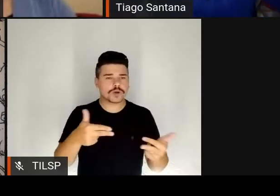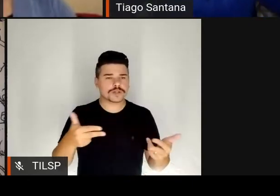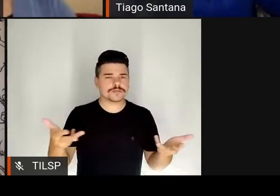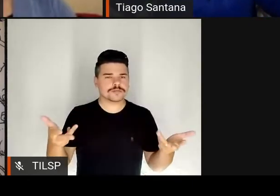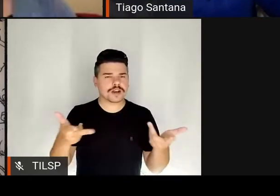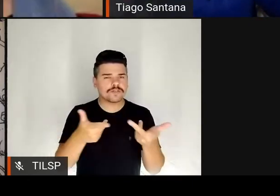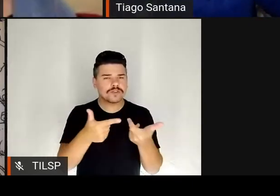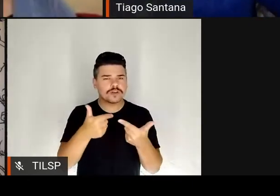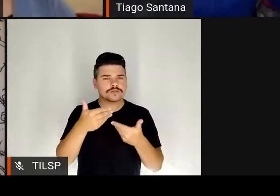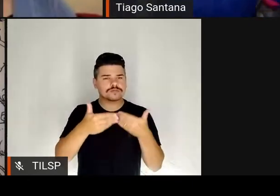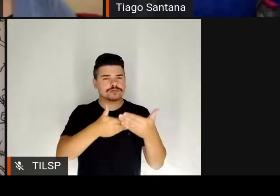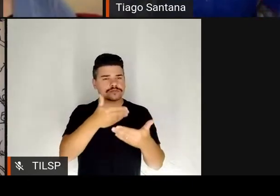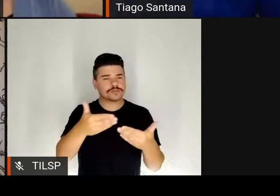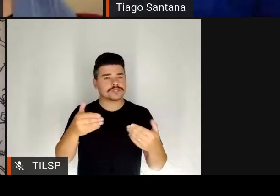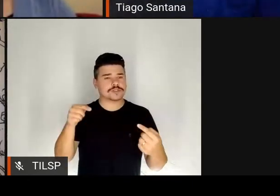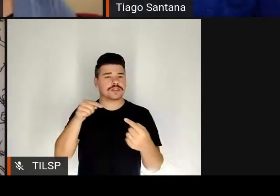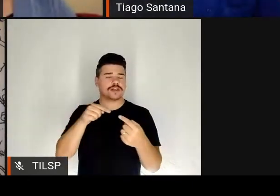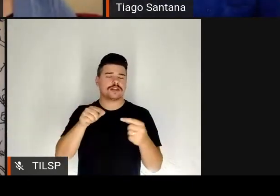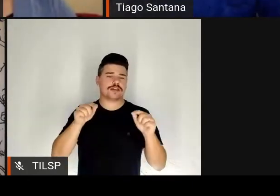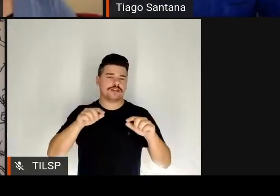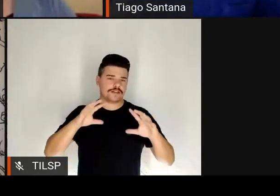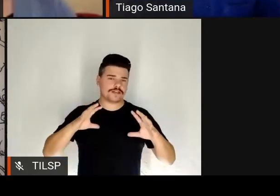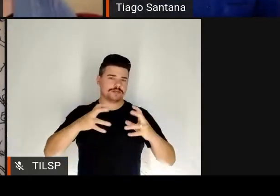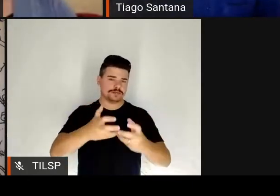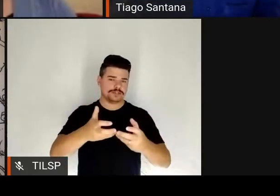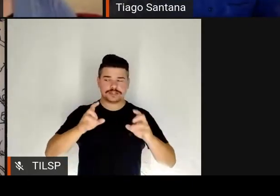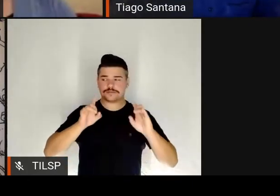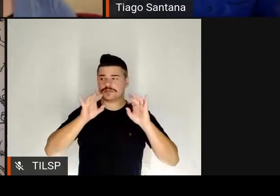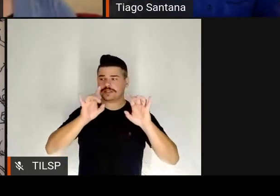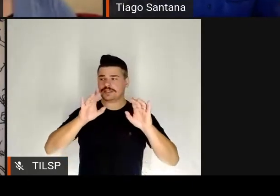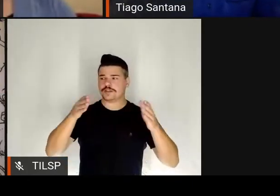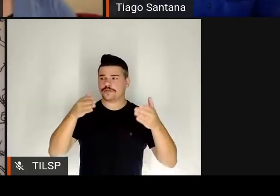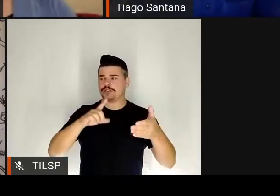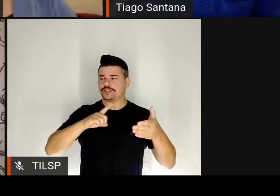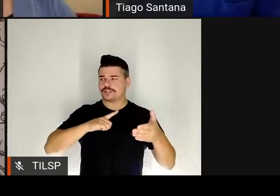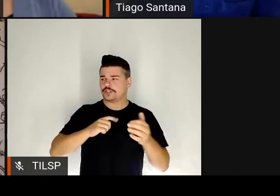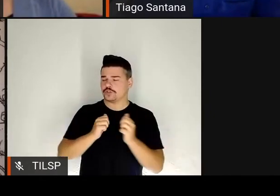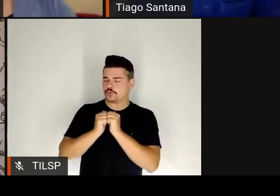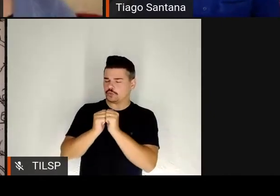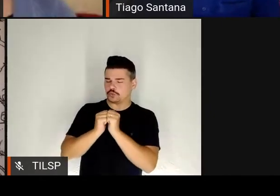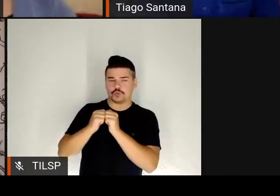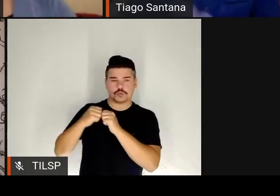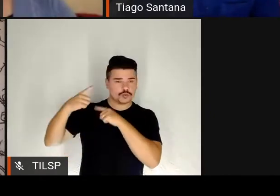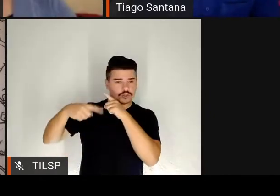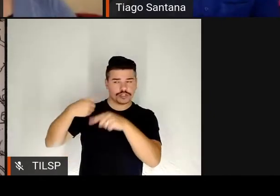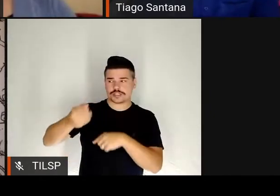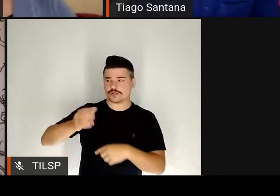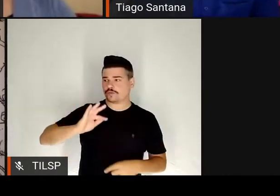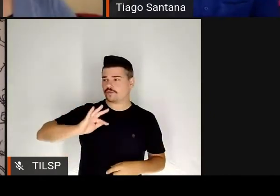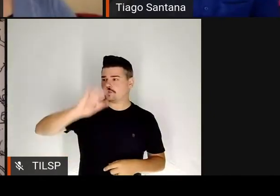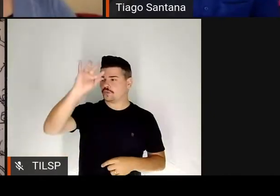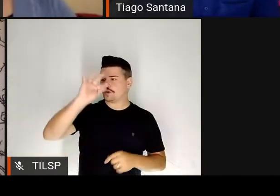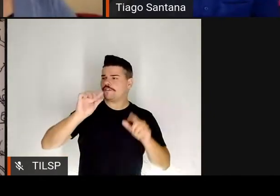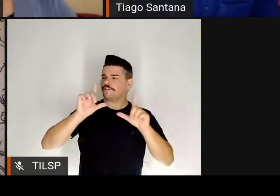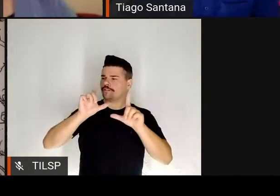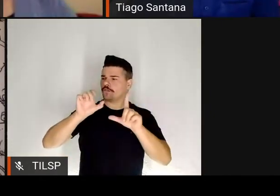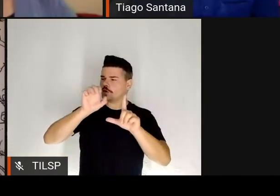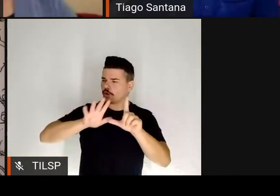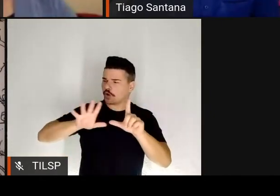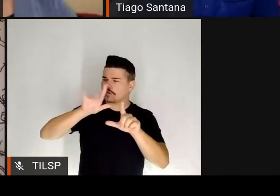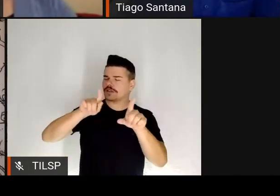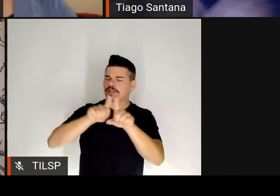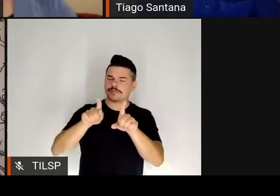minha geração, para as gerações anteriores, mas especialmente para gerações futuras de fotógrafos e jornalistas no Brasil,